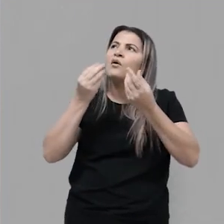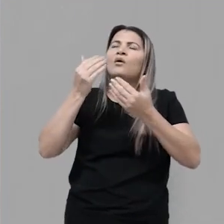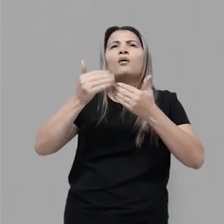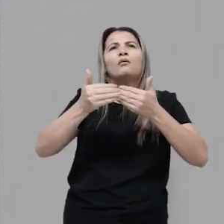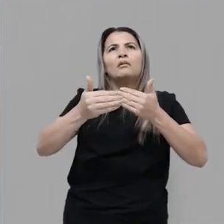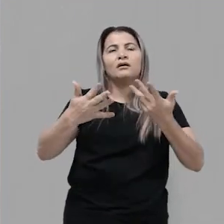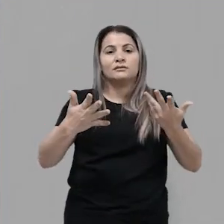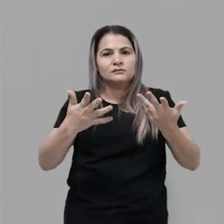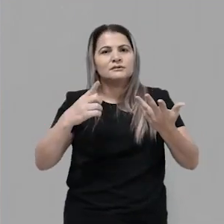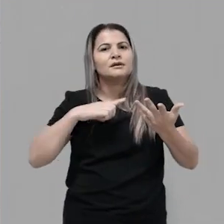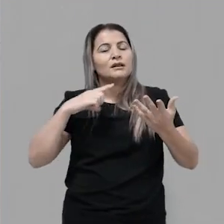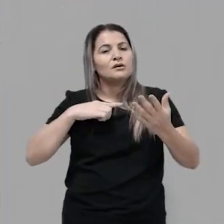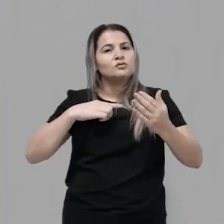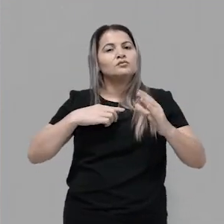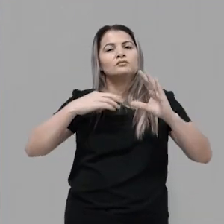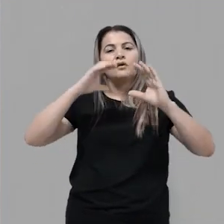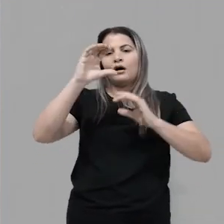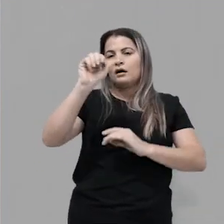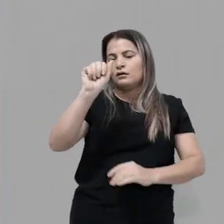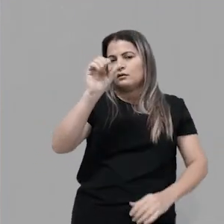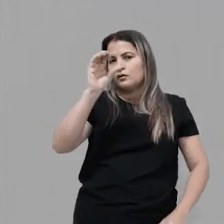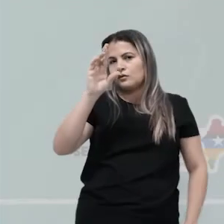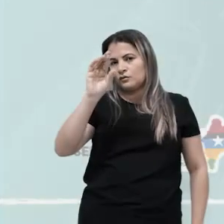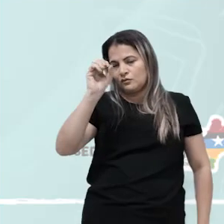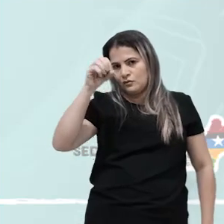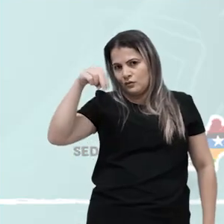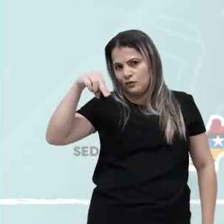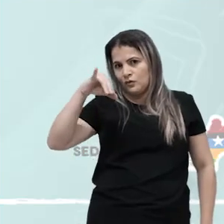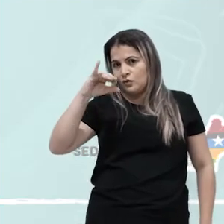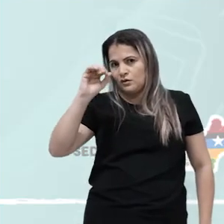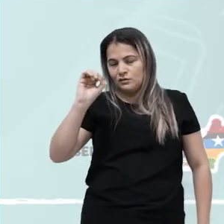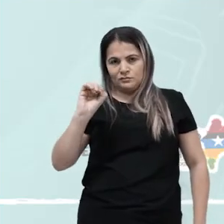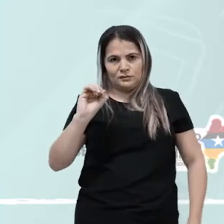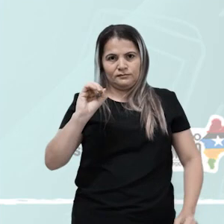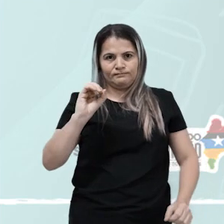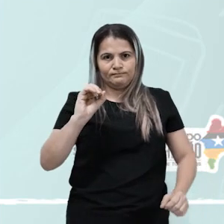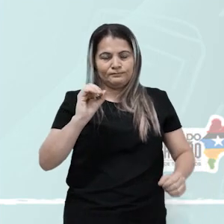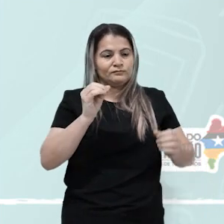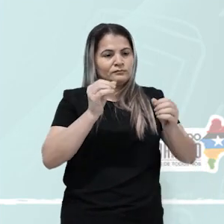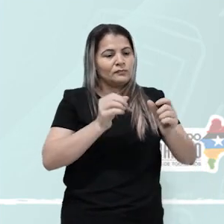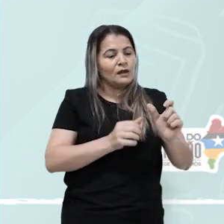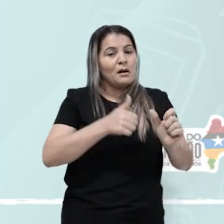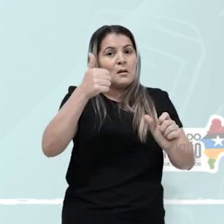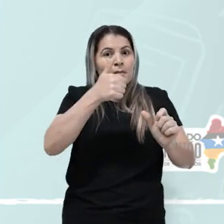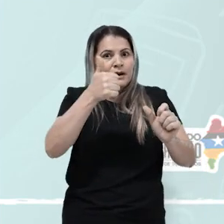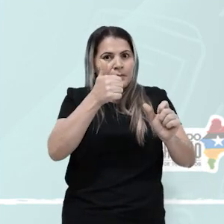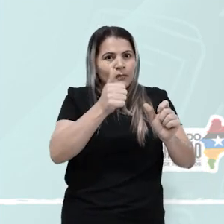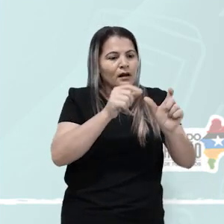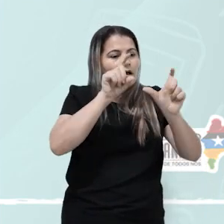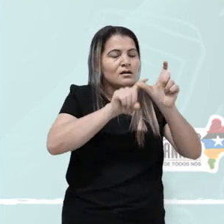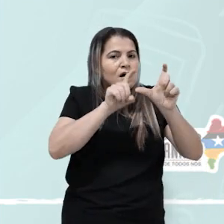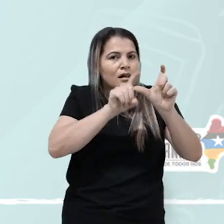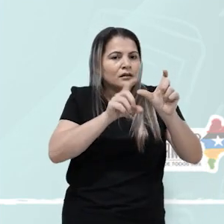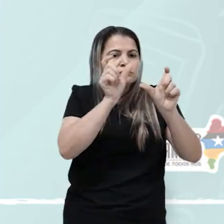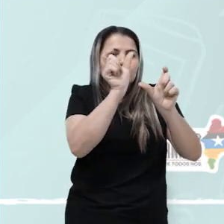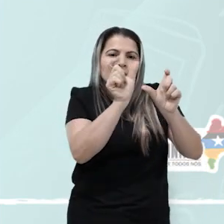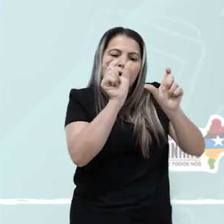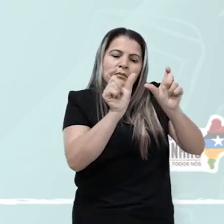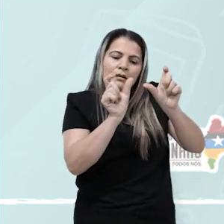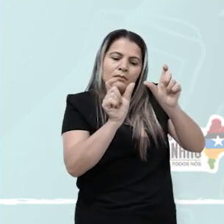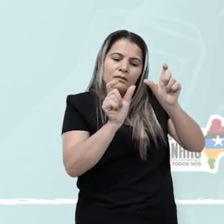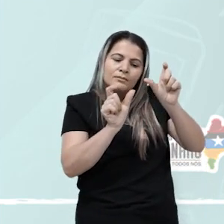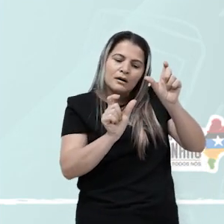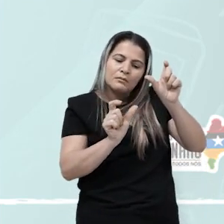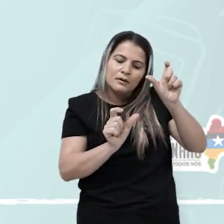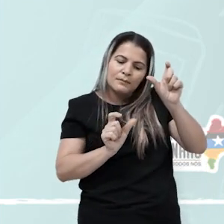um acrônimo. O que é o acrônimo? São as iniciais de várias palavras para te ajudar na